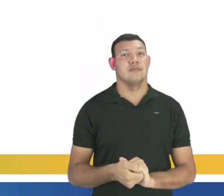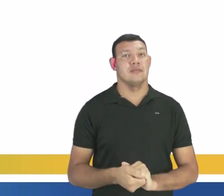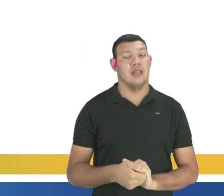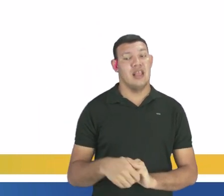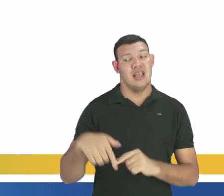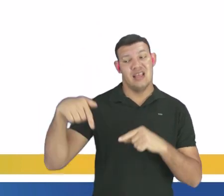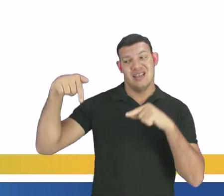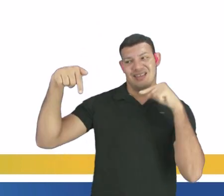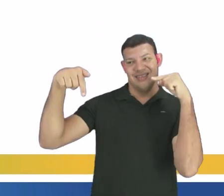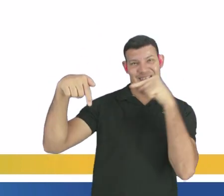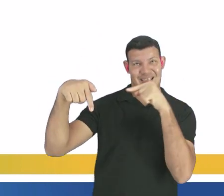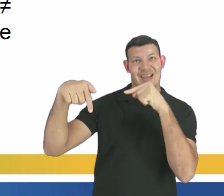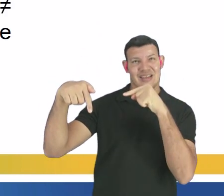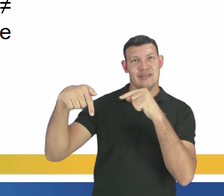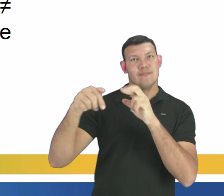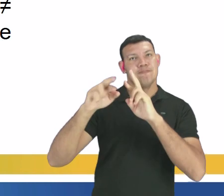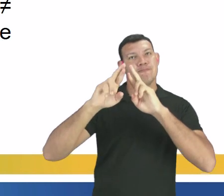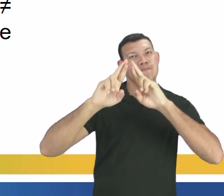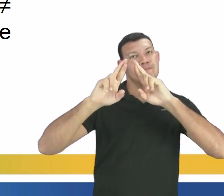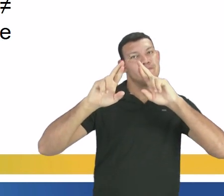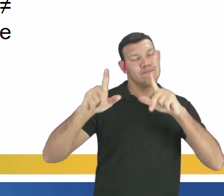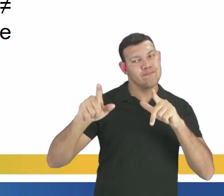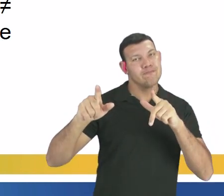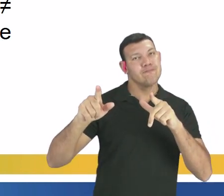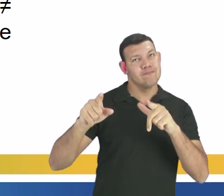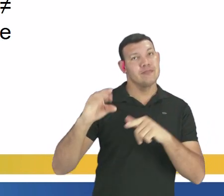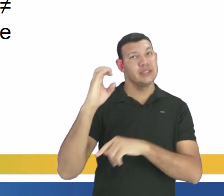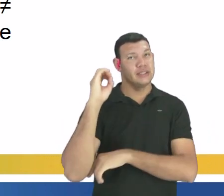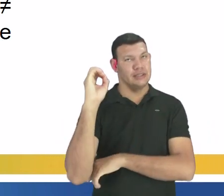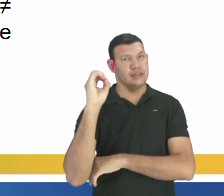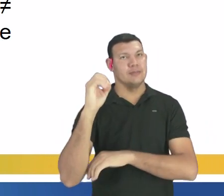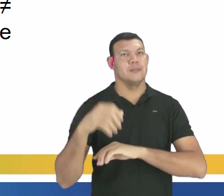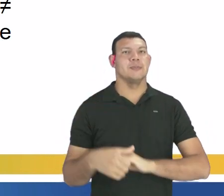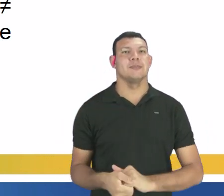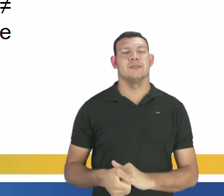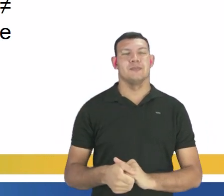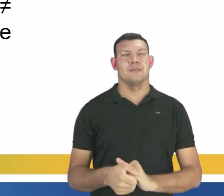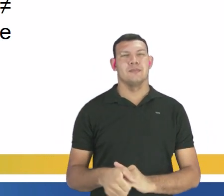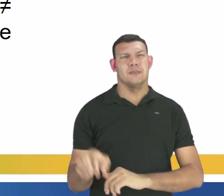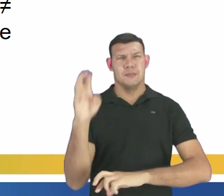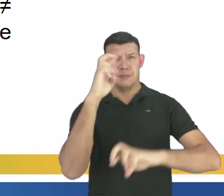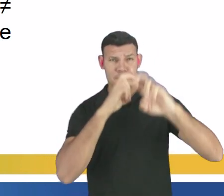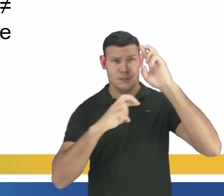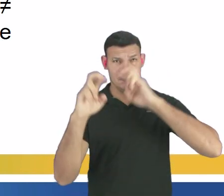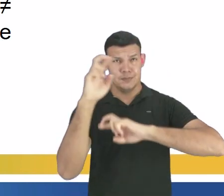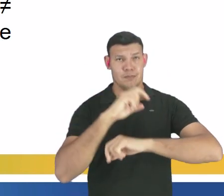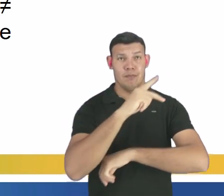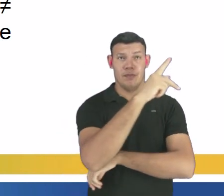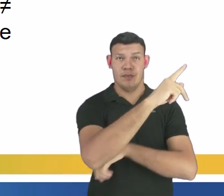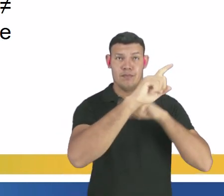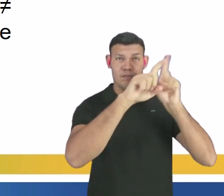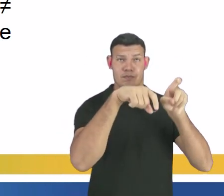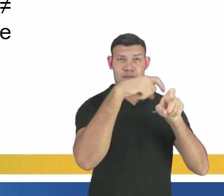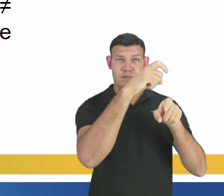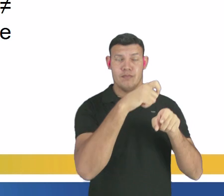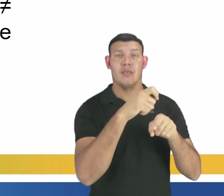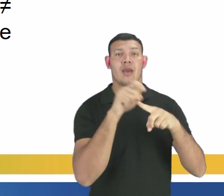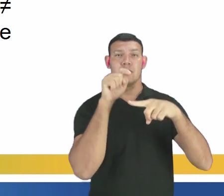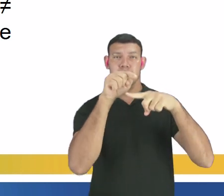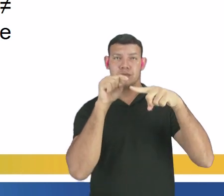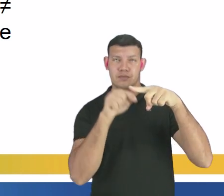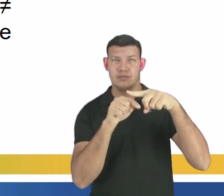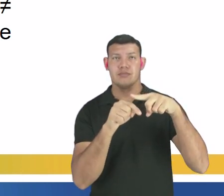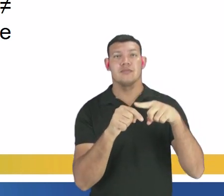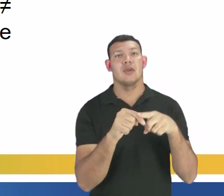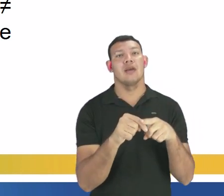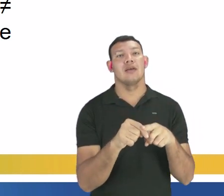r diferente de 0. Observe que a p de x é divisível por x